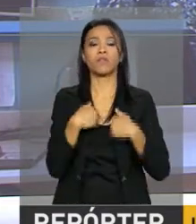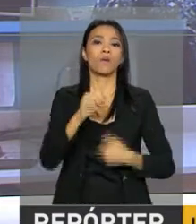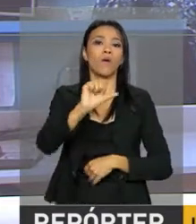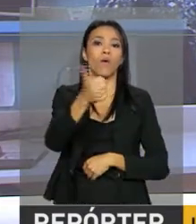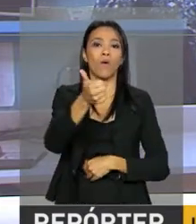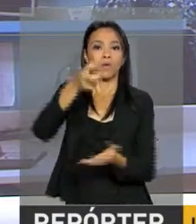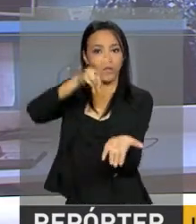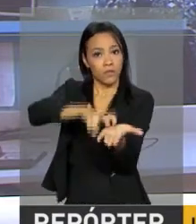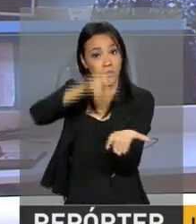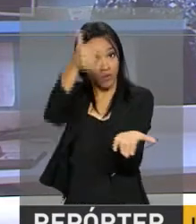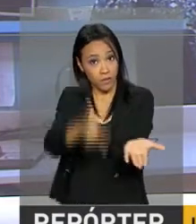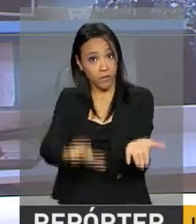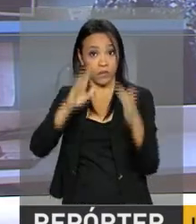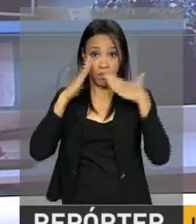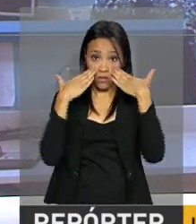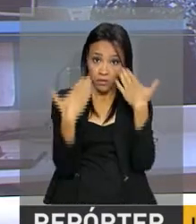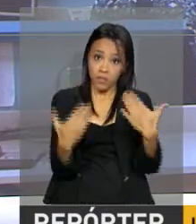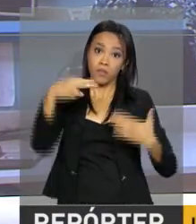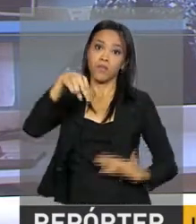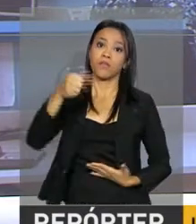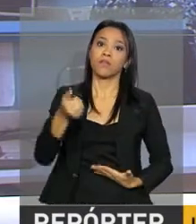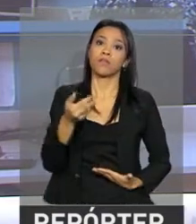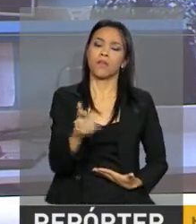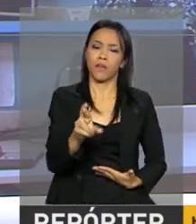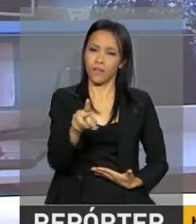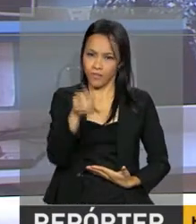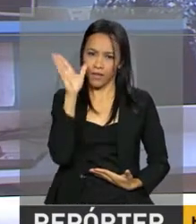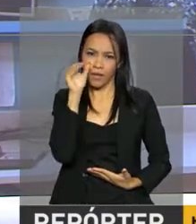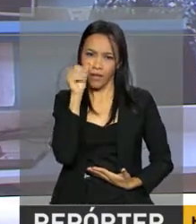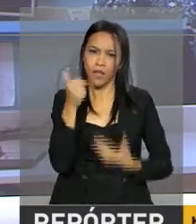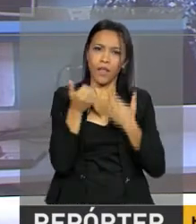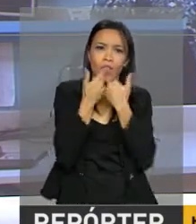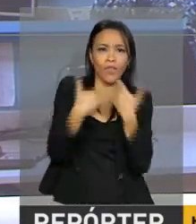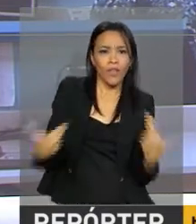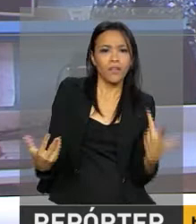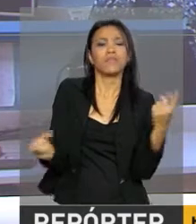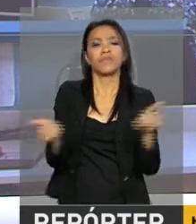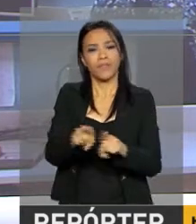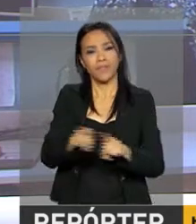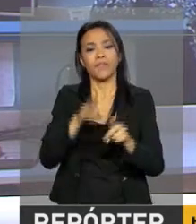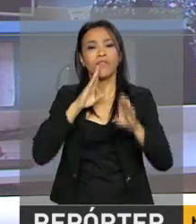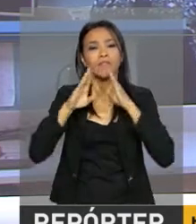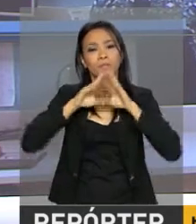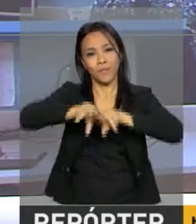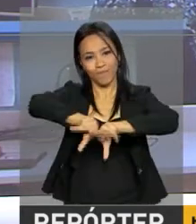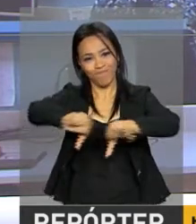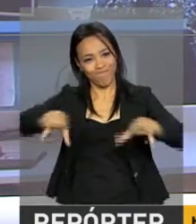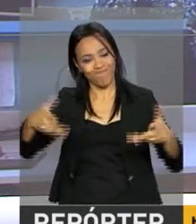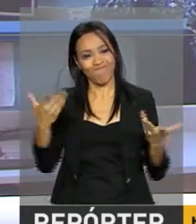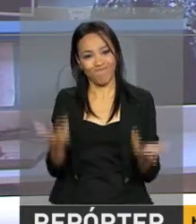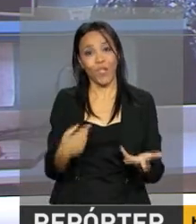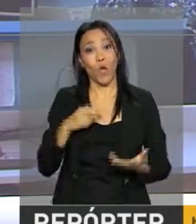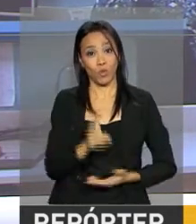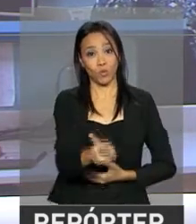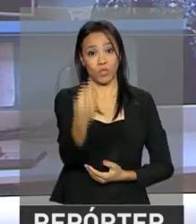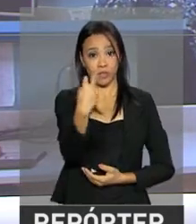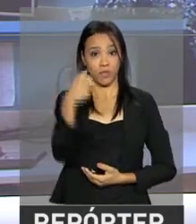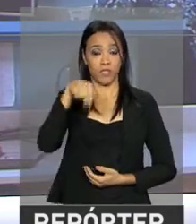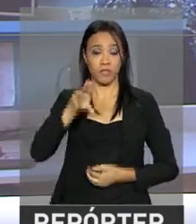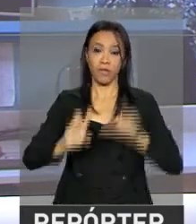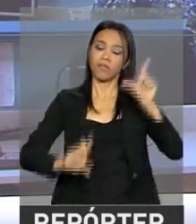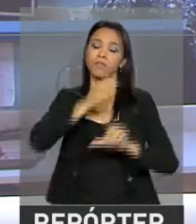manhã na próxima edição do Repórter NBR. Acompanhe as novidades também pelas nossas redes sociais. Continue